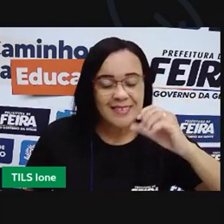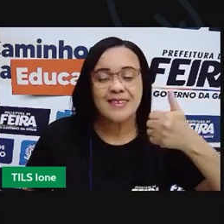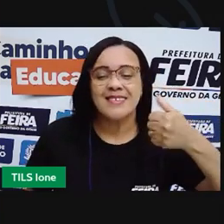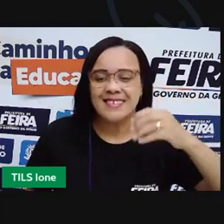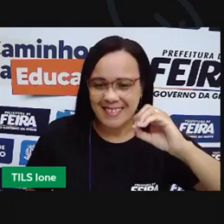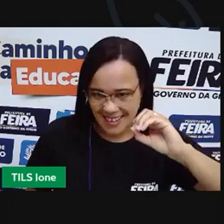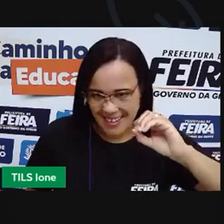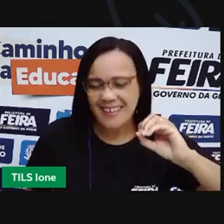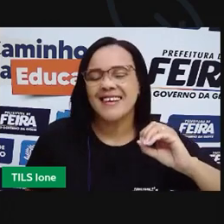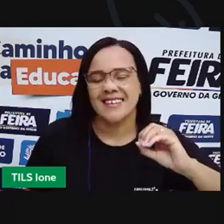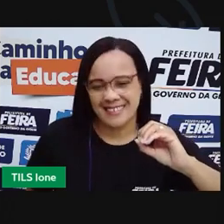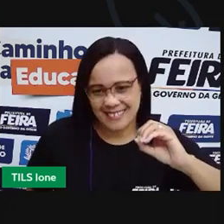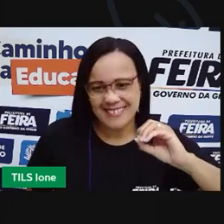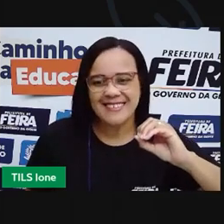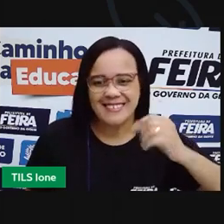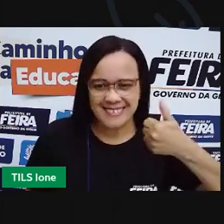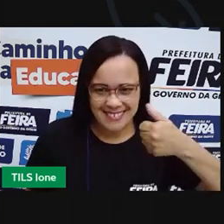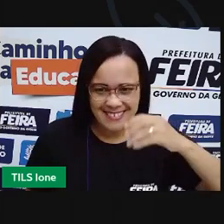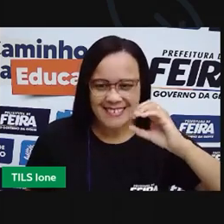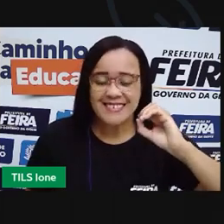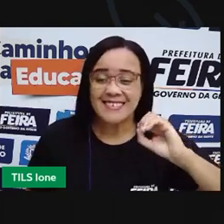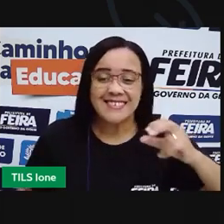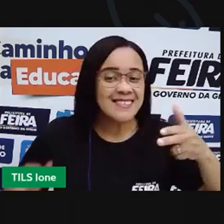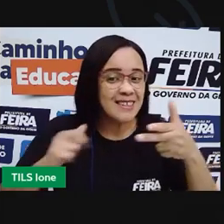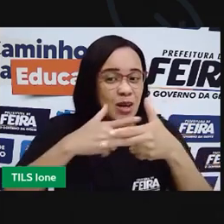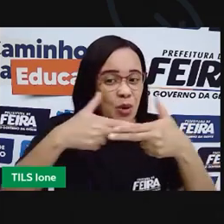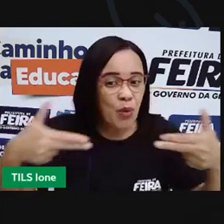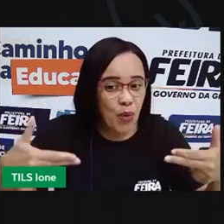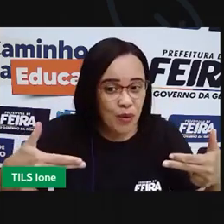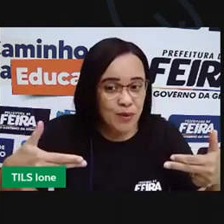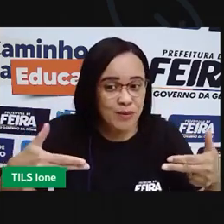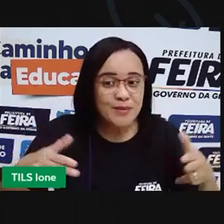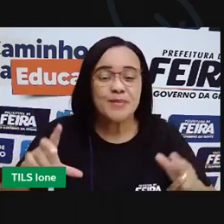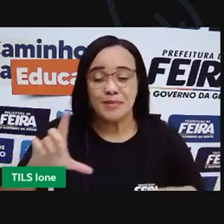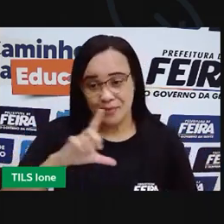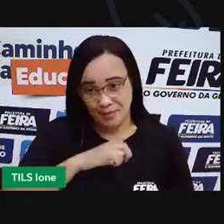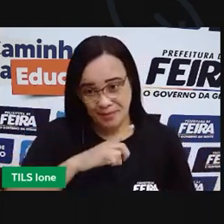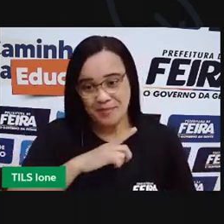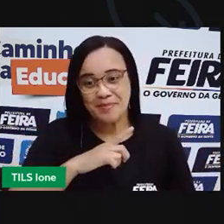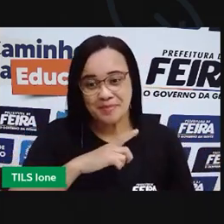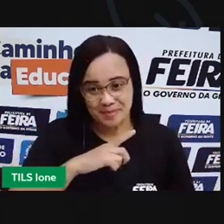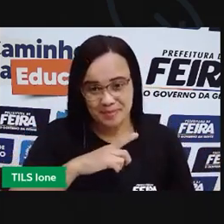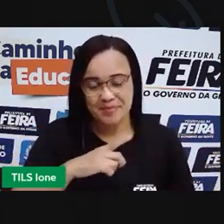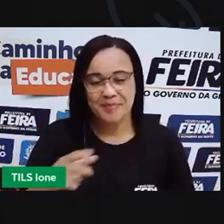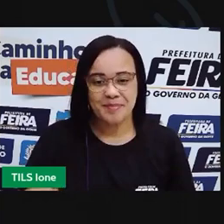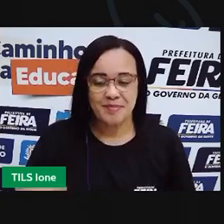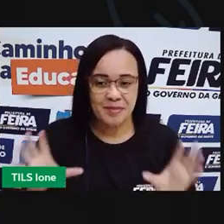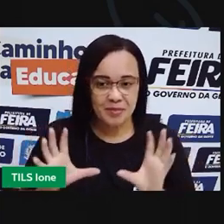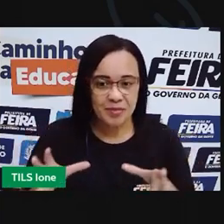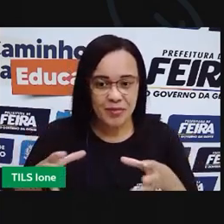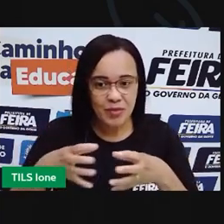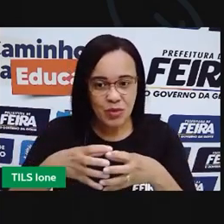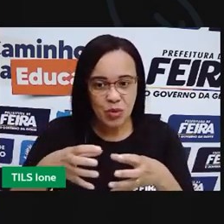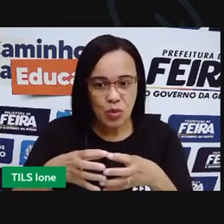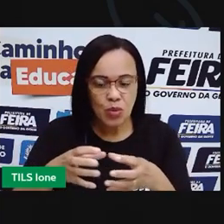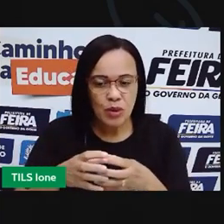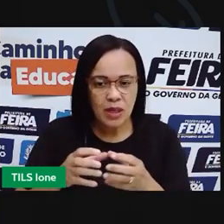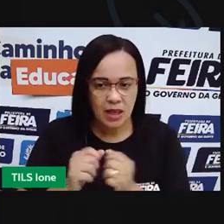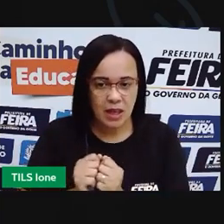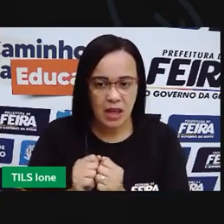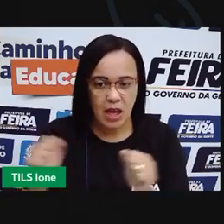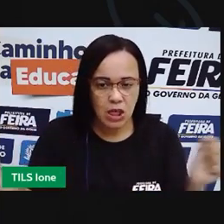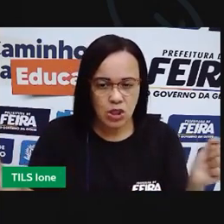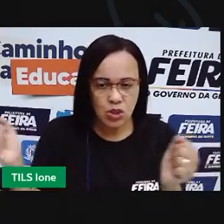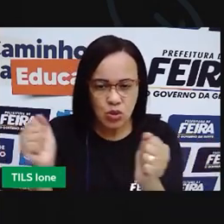10. 10 objetos. Nós juntamos, né, nós